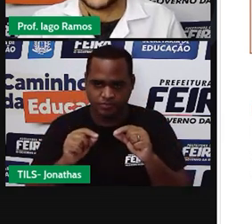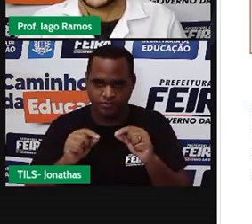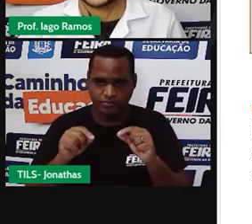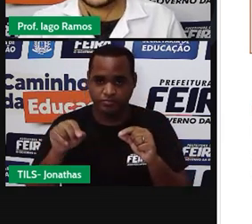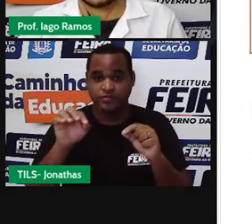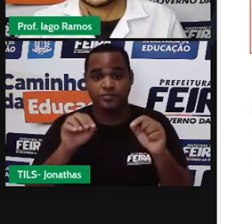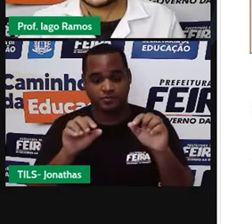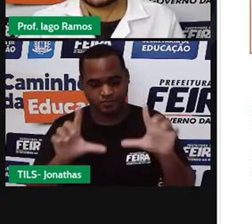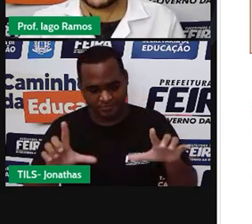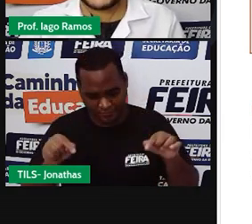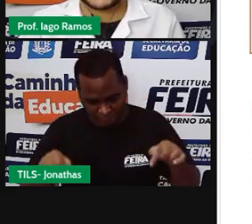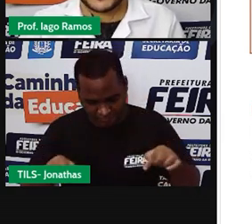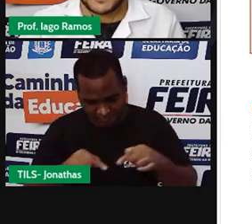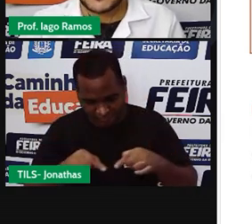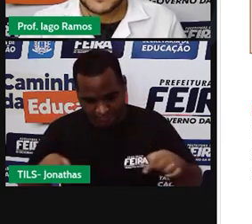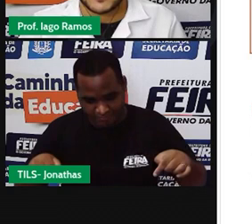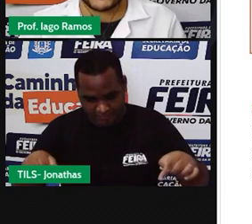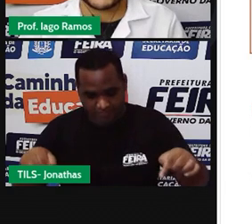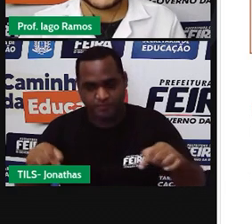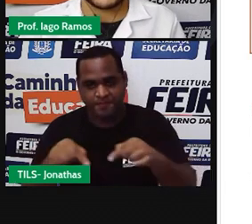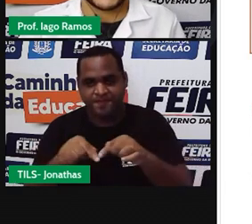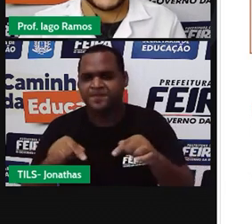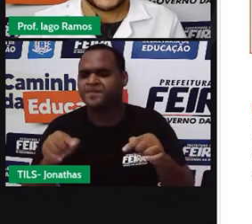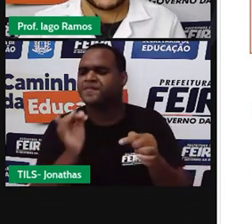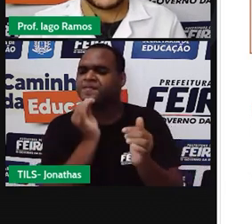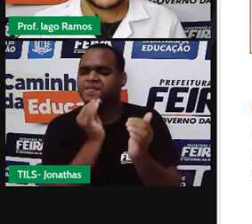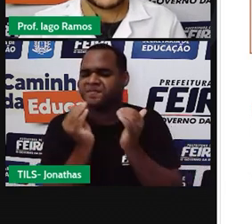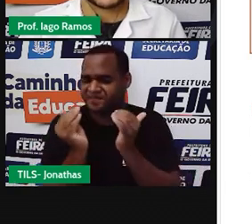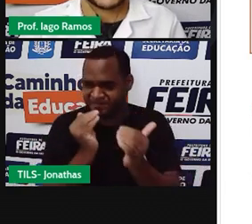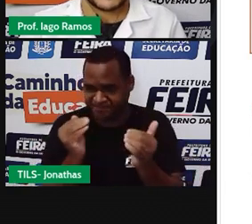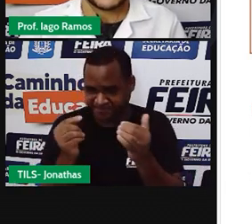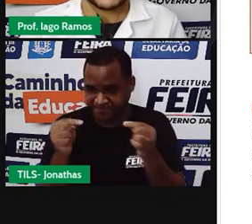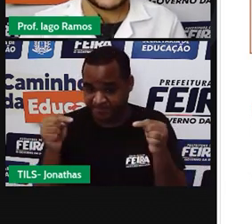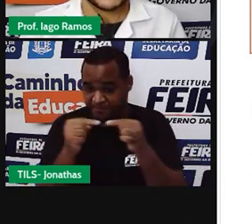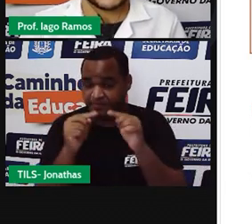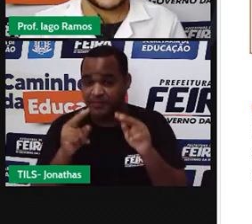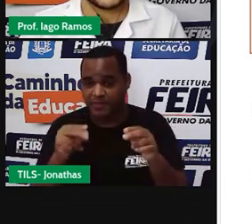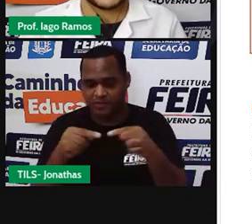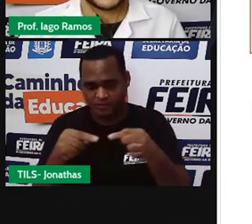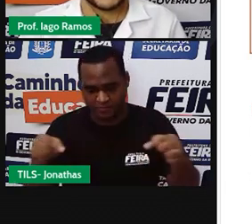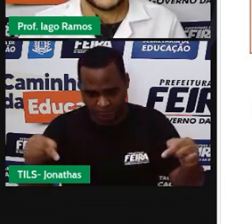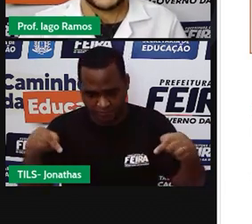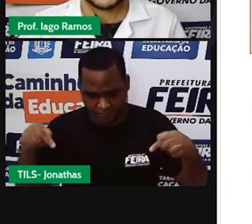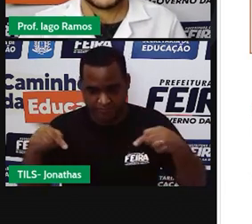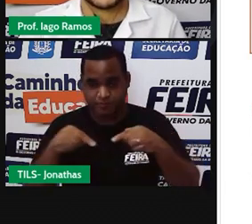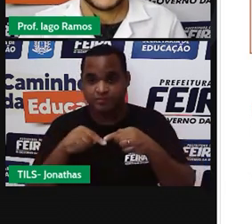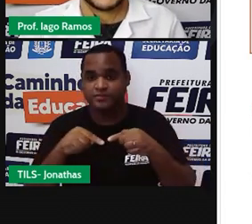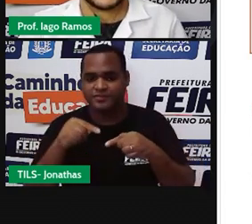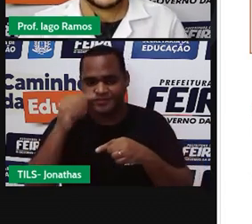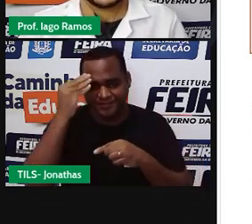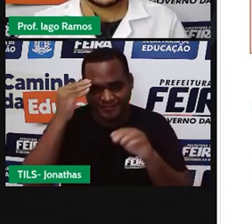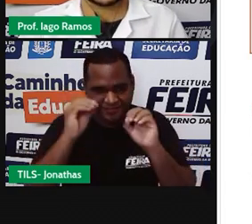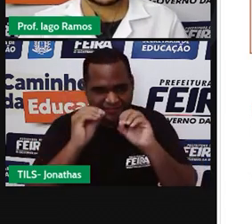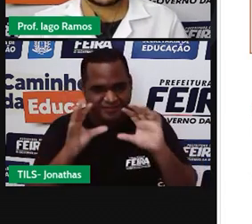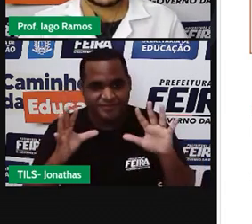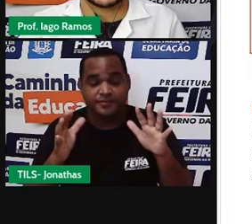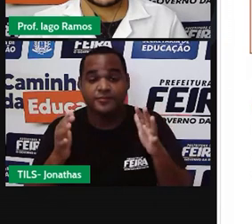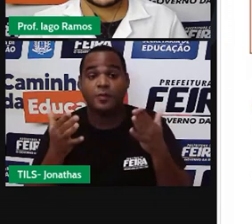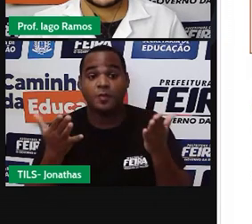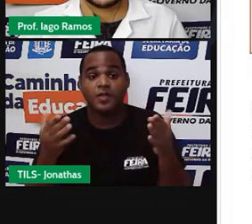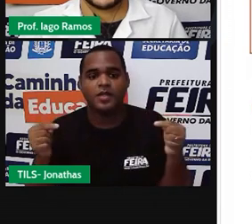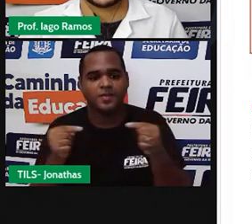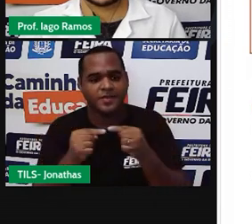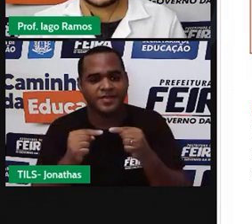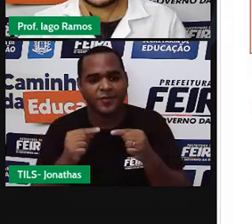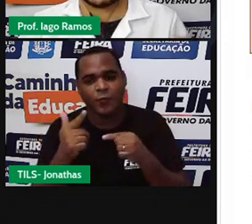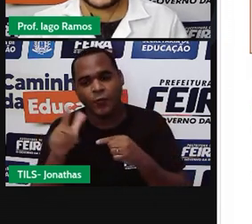aqui vai simbolizar o seu terreno tá esse retângulo Zinho aqui E esse